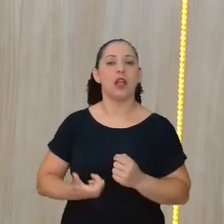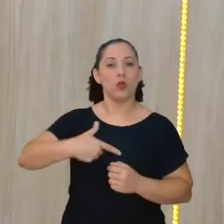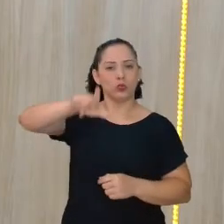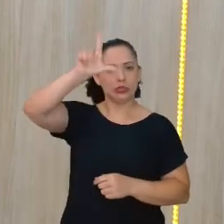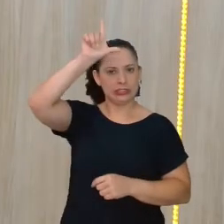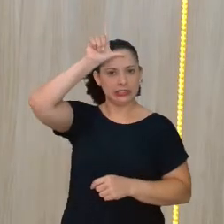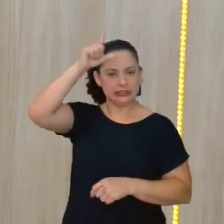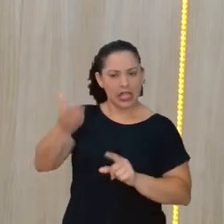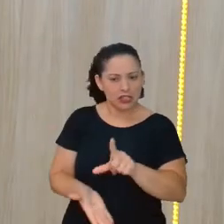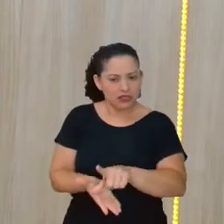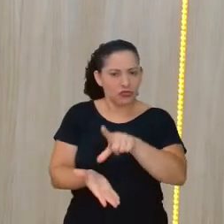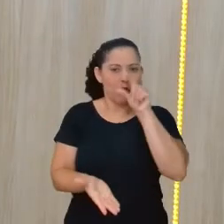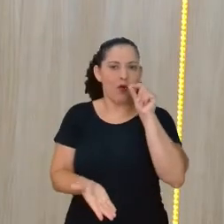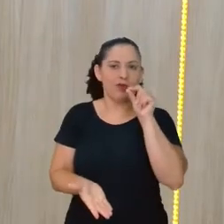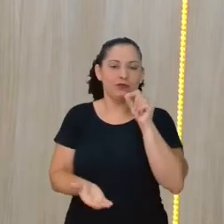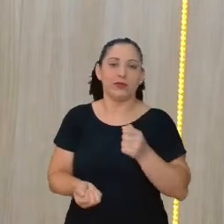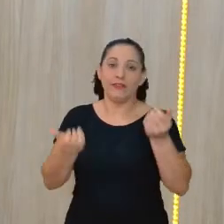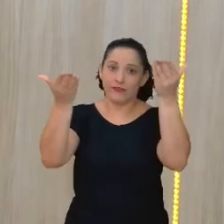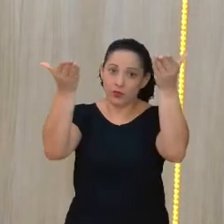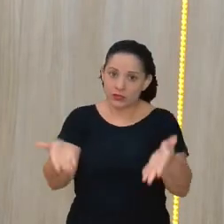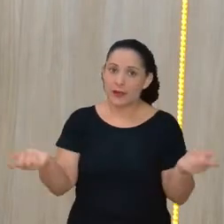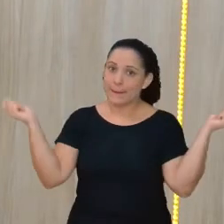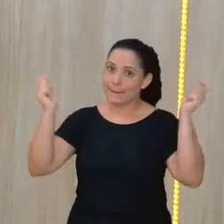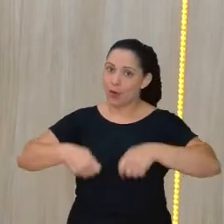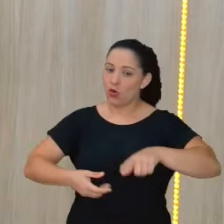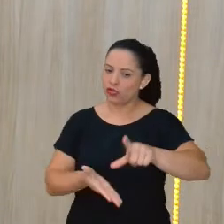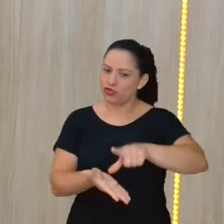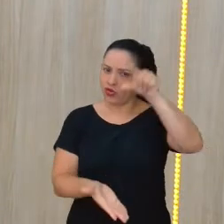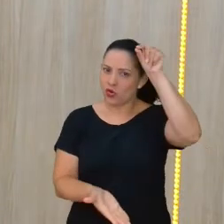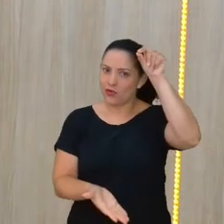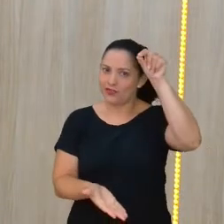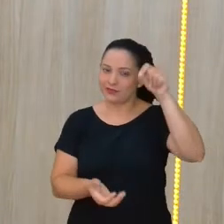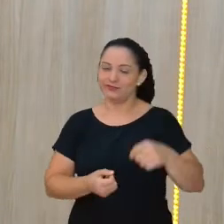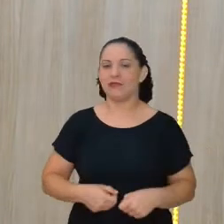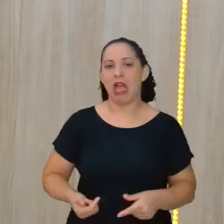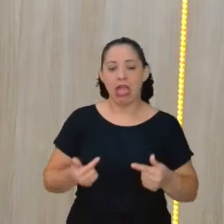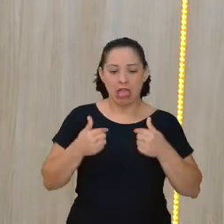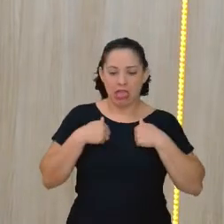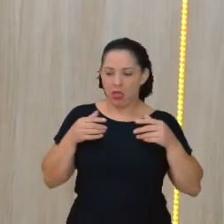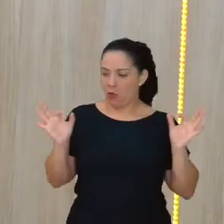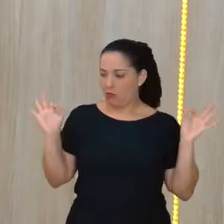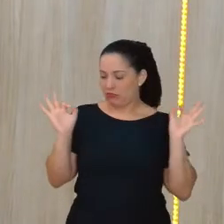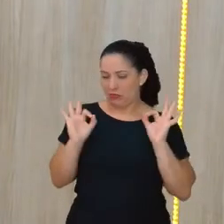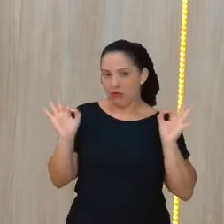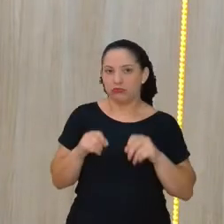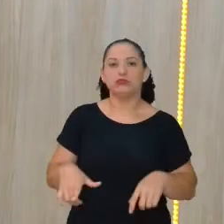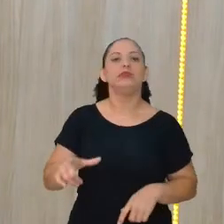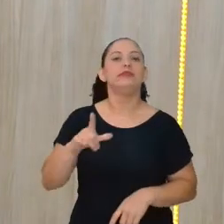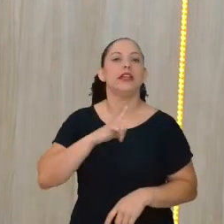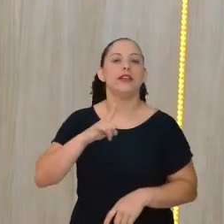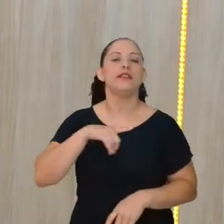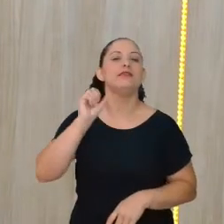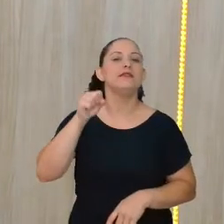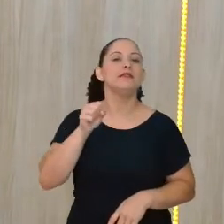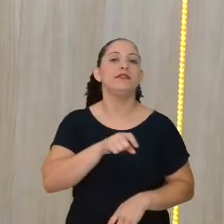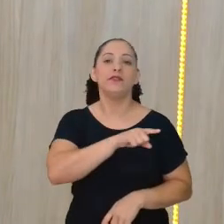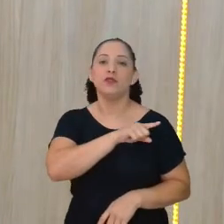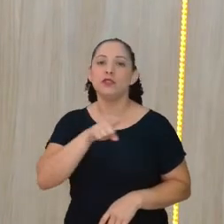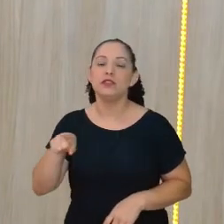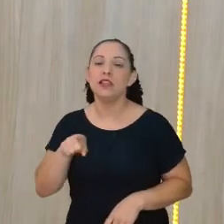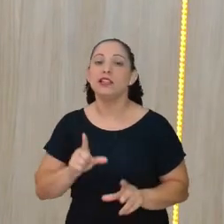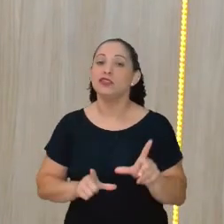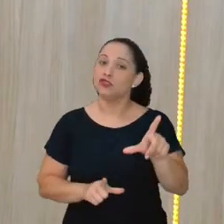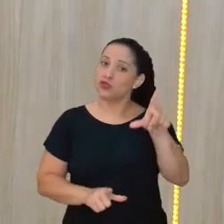isso que a gente diz, você tem o poder nas mãos. Ah, professora, eu não tenho poder nenhum, não. Tem sim. A democracia